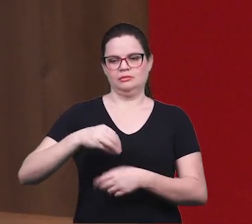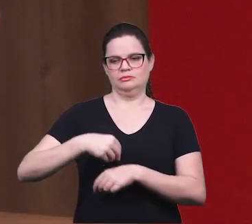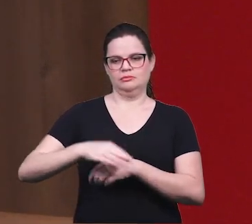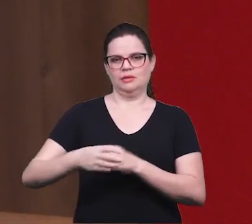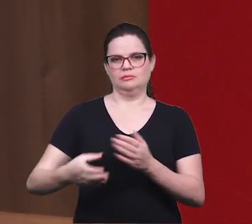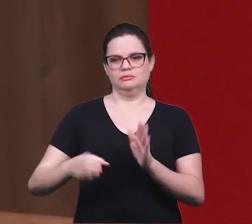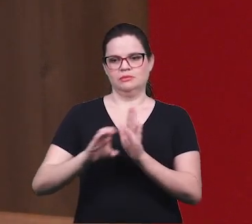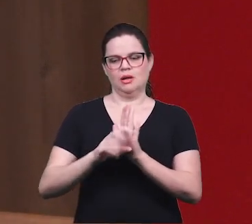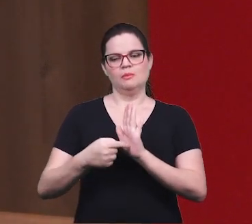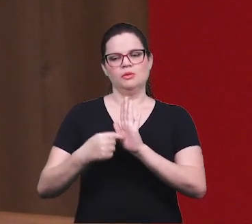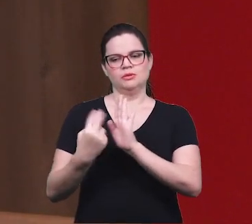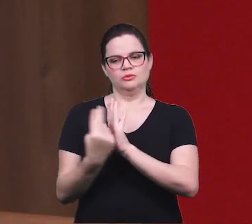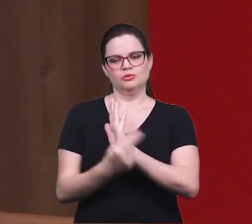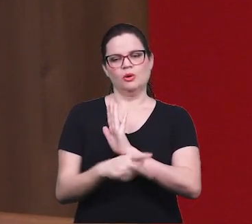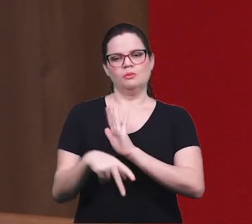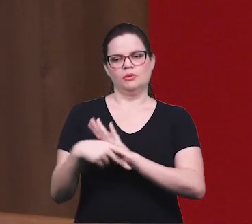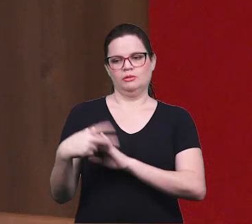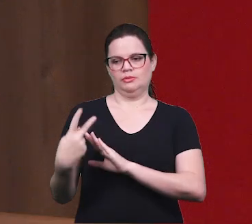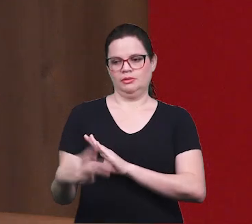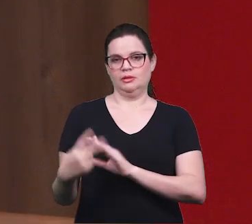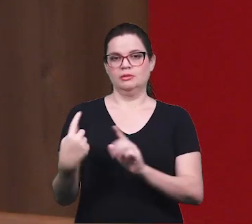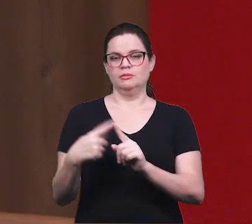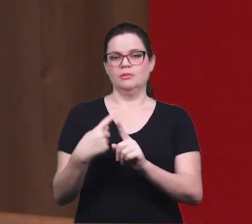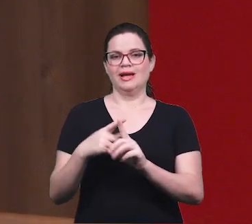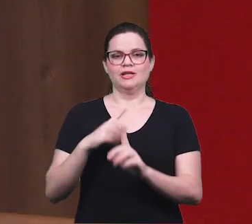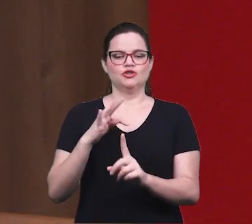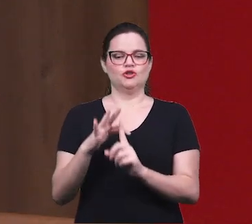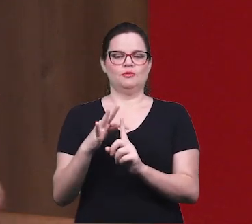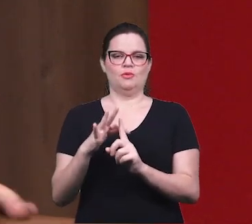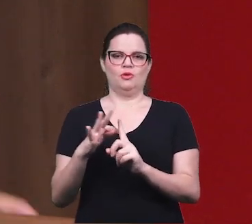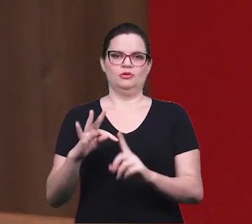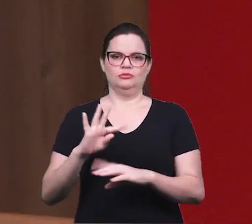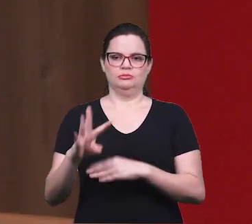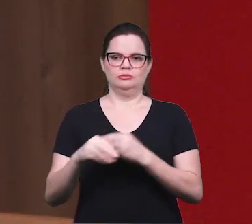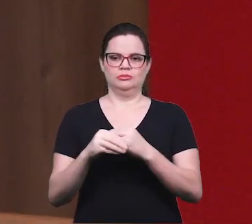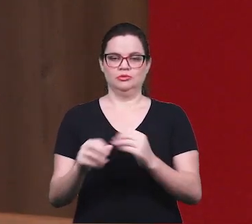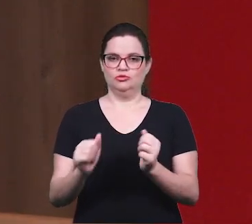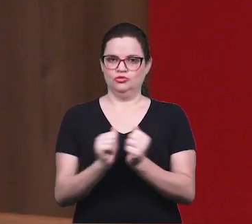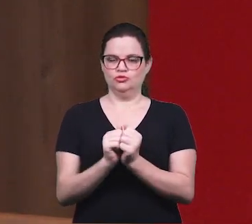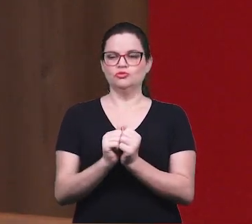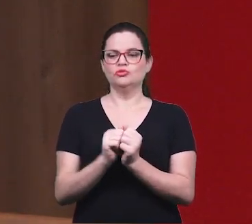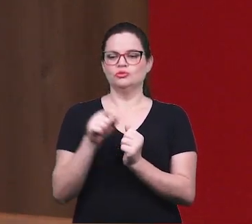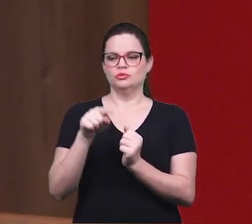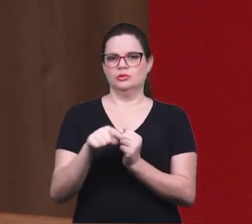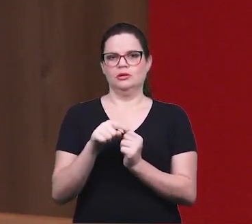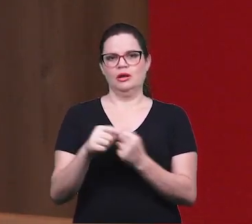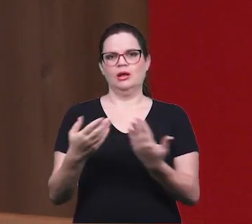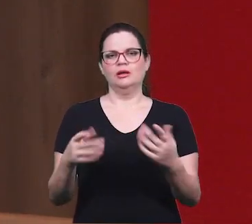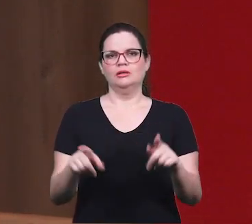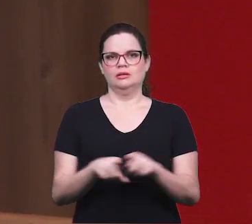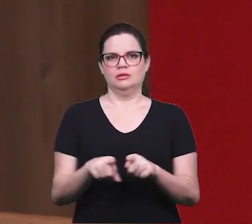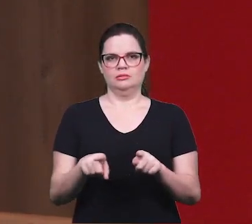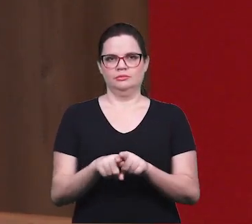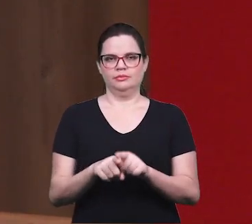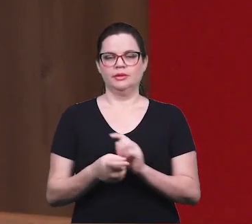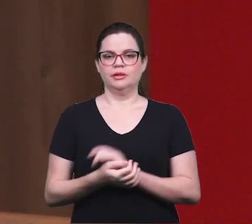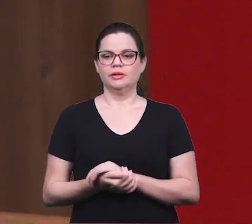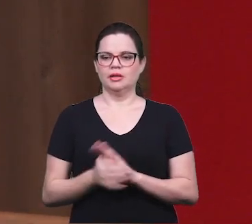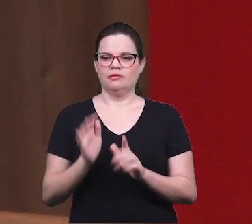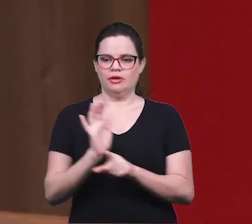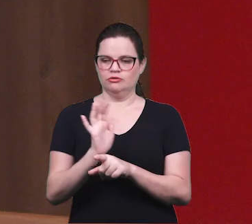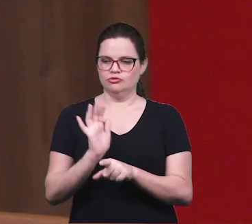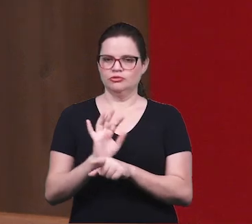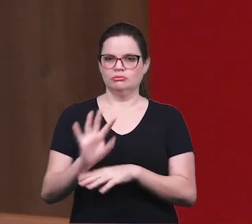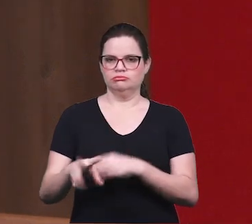ele e Timóteo estava cumprimentando com a graça de Deus a igreja de